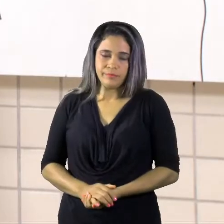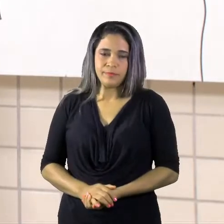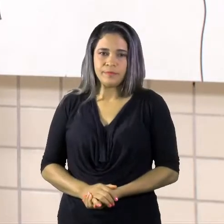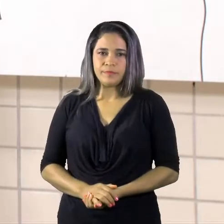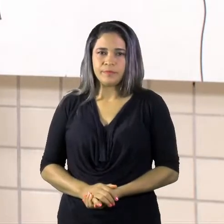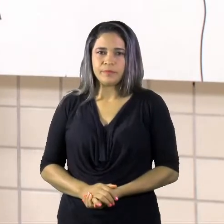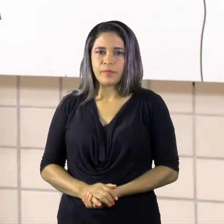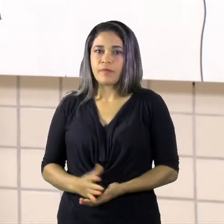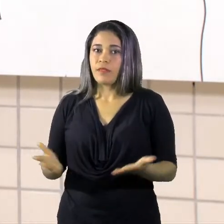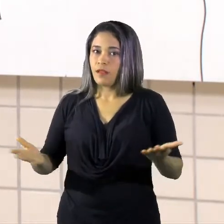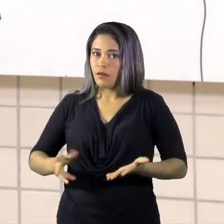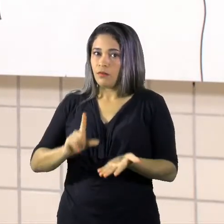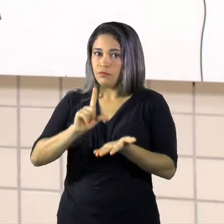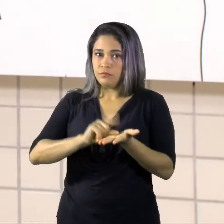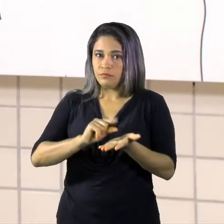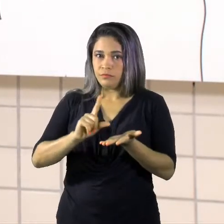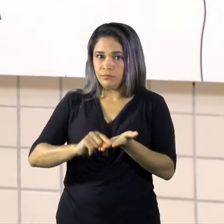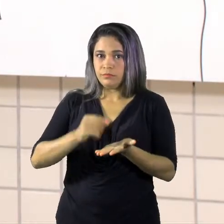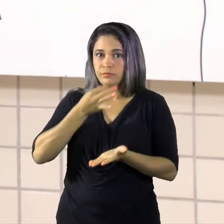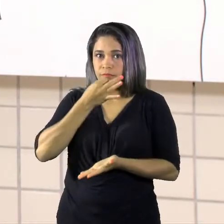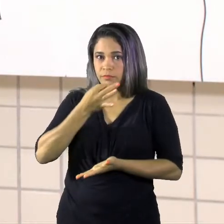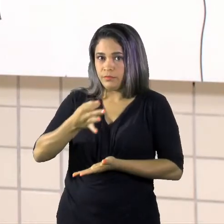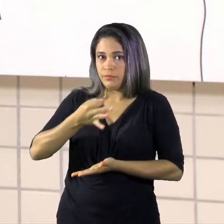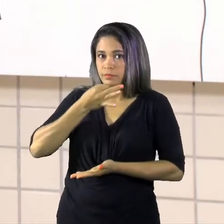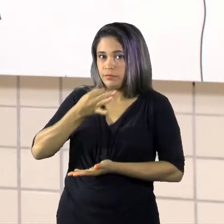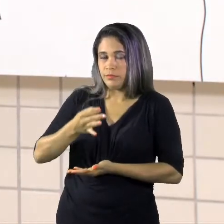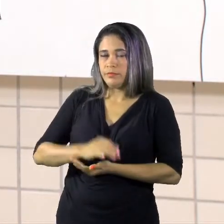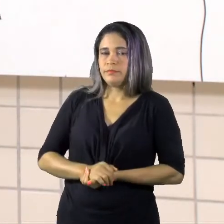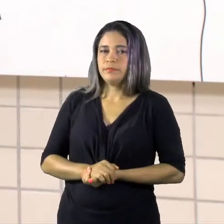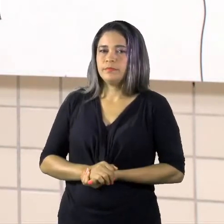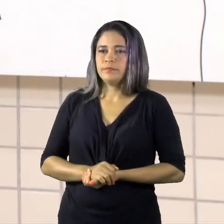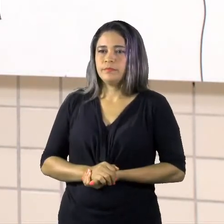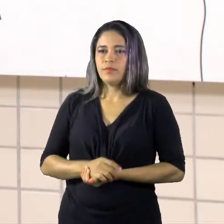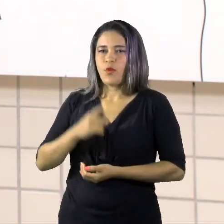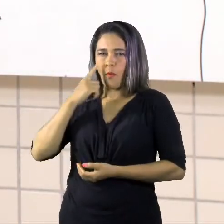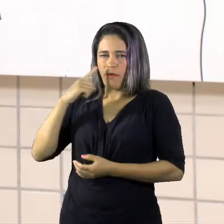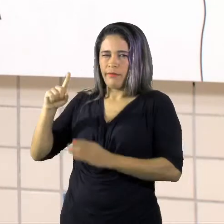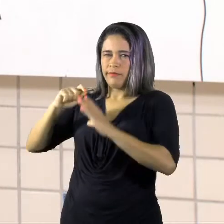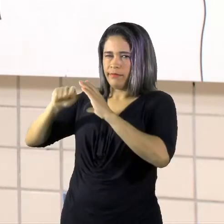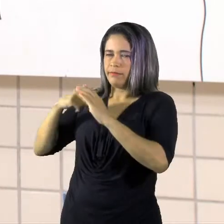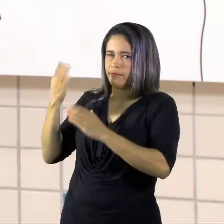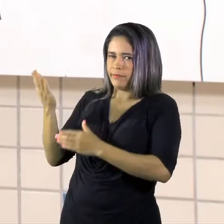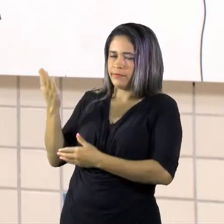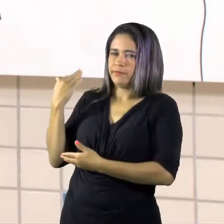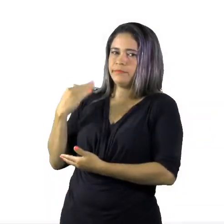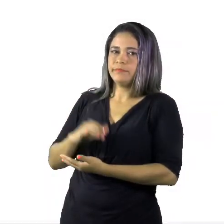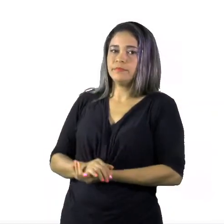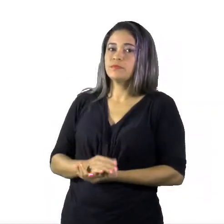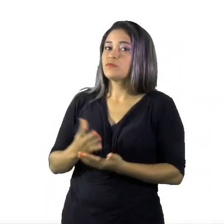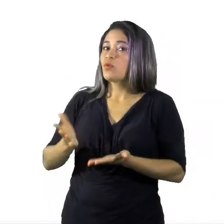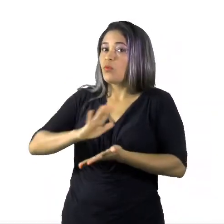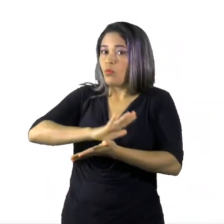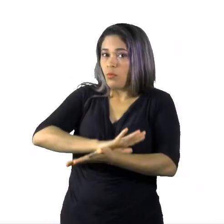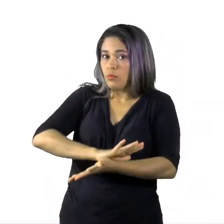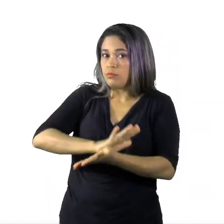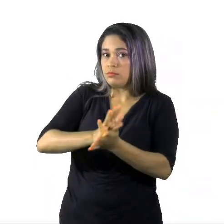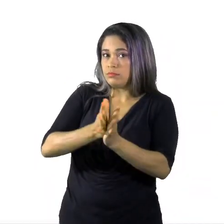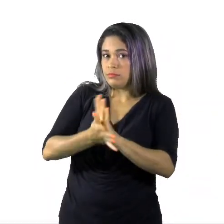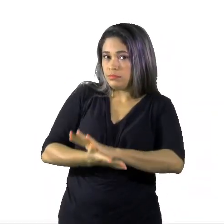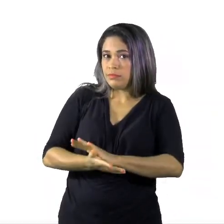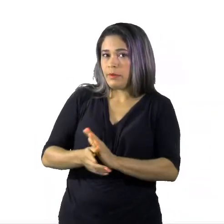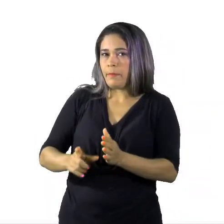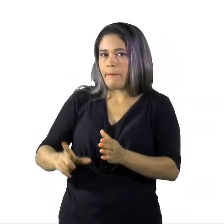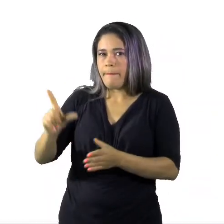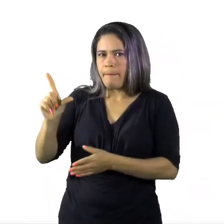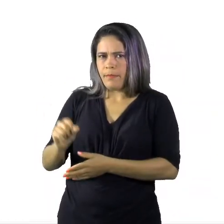Agora, o artigo de opinião sobre esse vídeo. Contra o racismo, menos ignorância